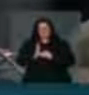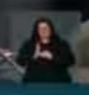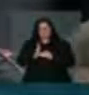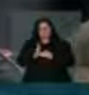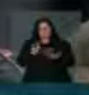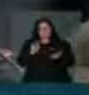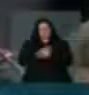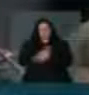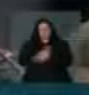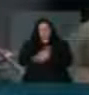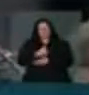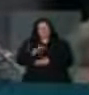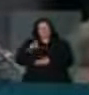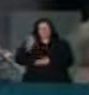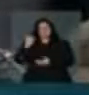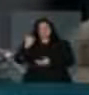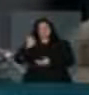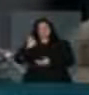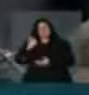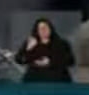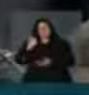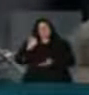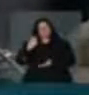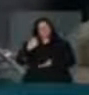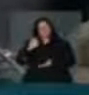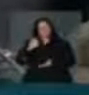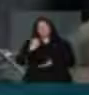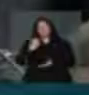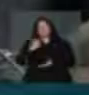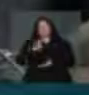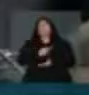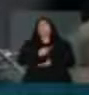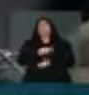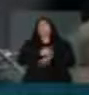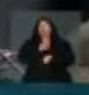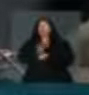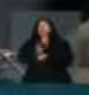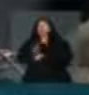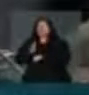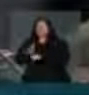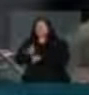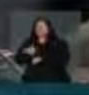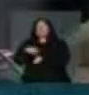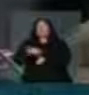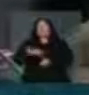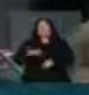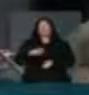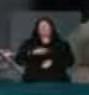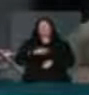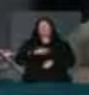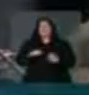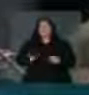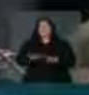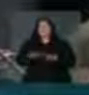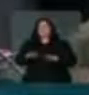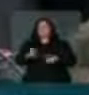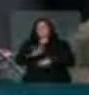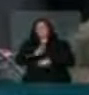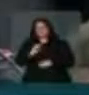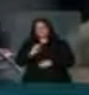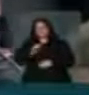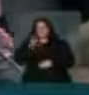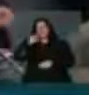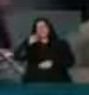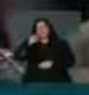lamentáveis. Nós atravessamos esse país em audiências públicas, onde ouvimos a sociedade civil, os partidos